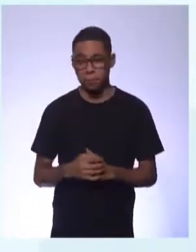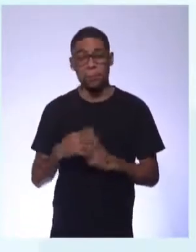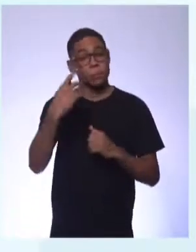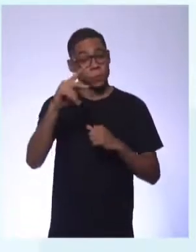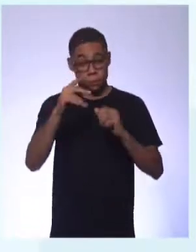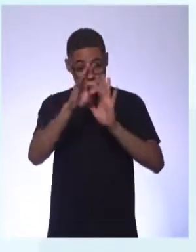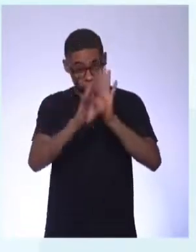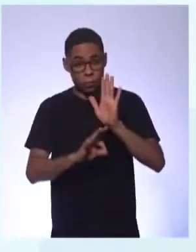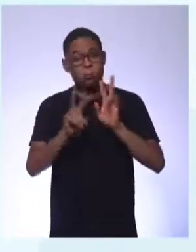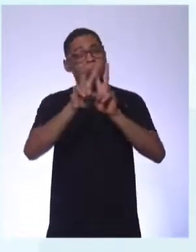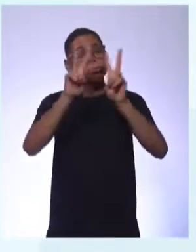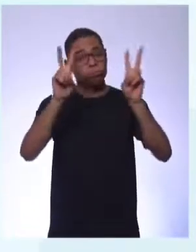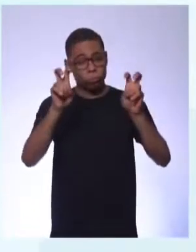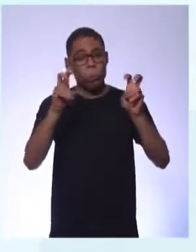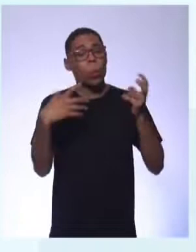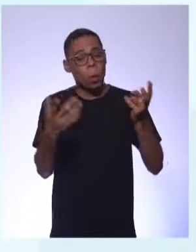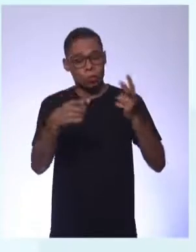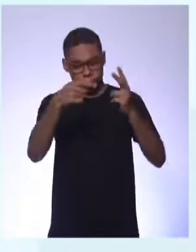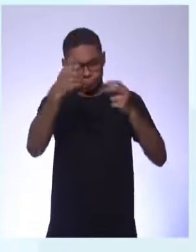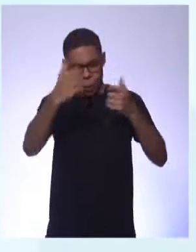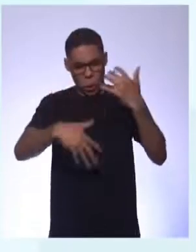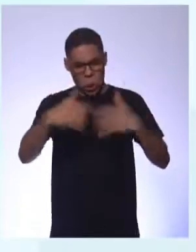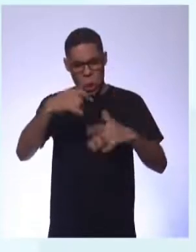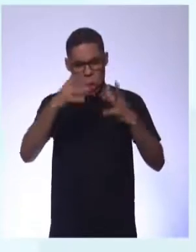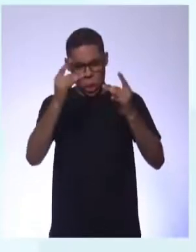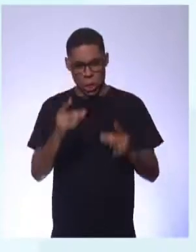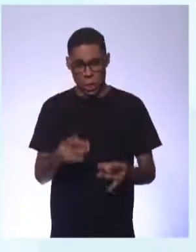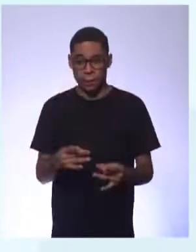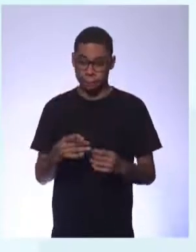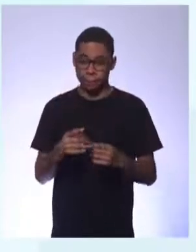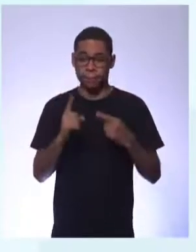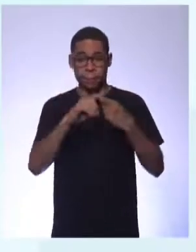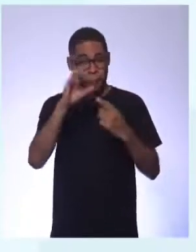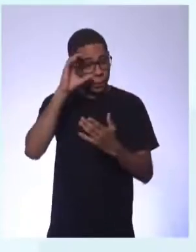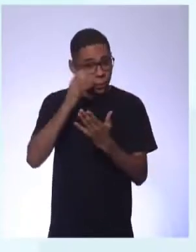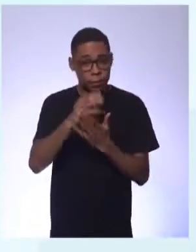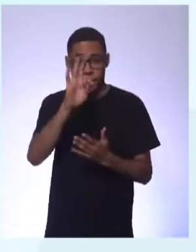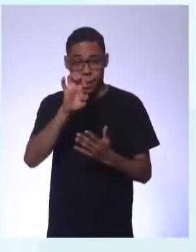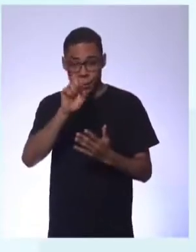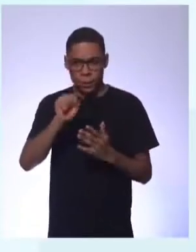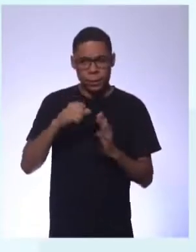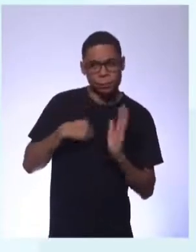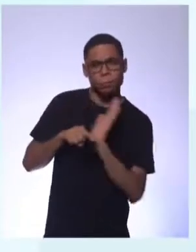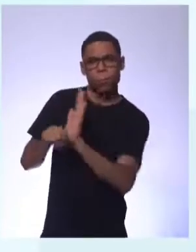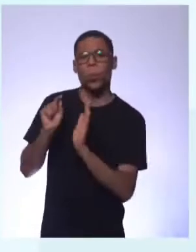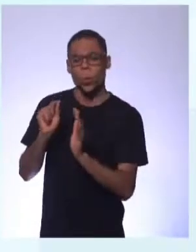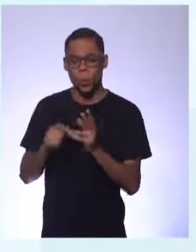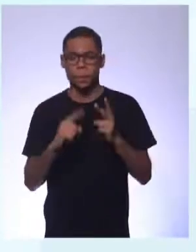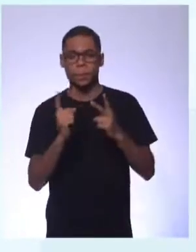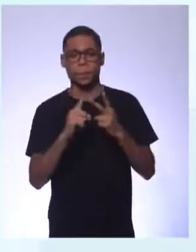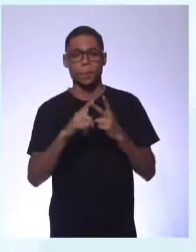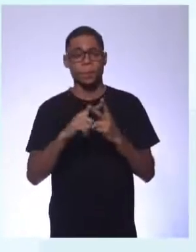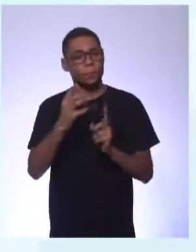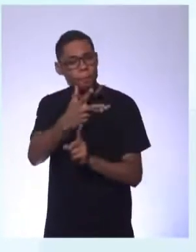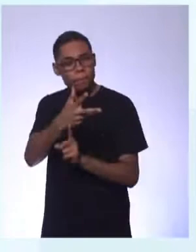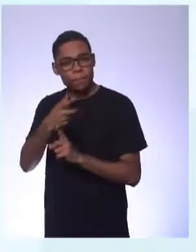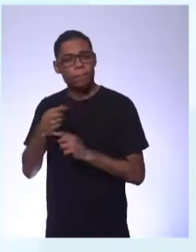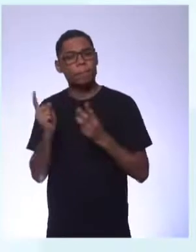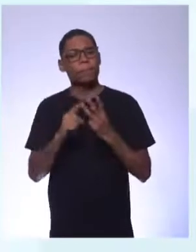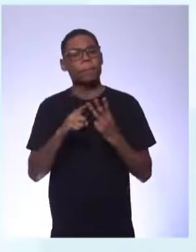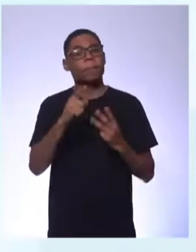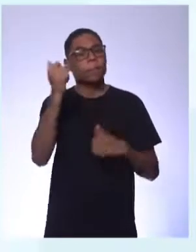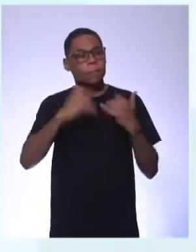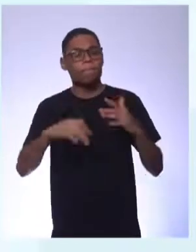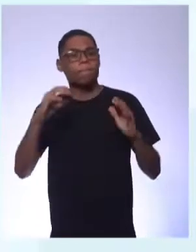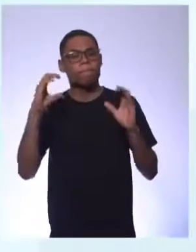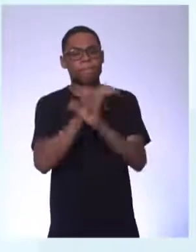para o seu texto e siga a estrutura proposta nesta aula. Tese, argumentos e proposta de intervenção. Utilize